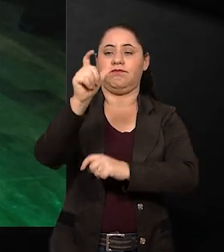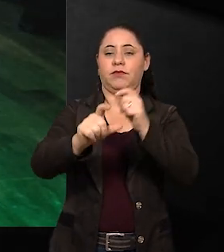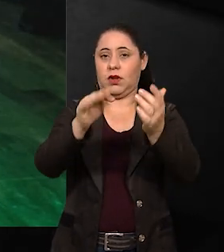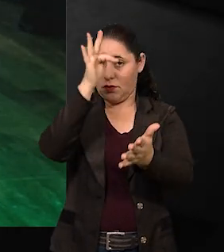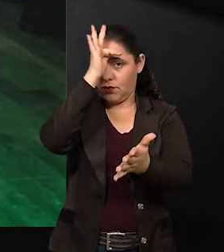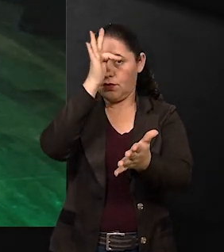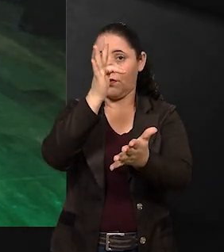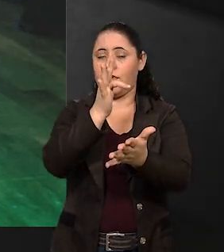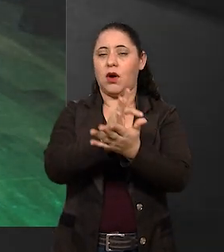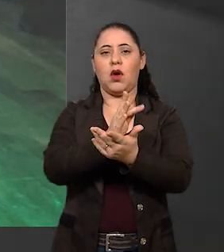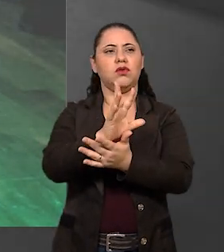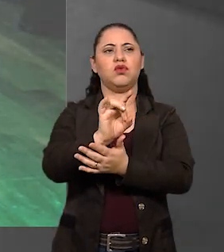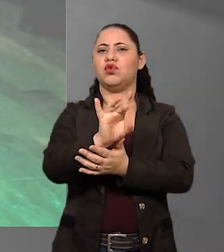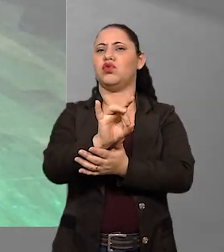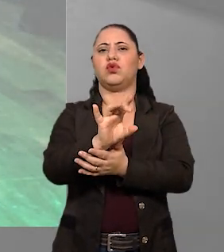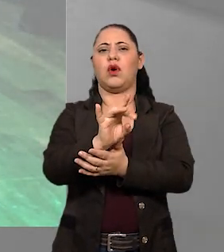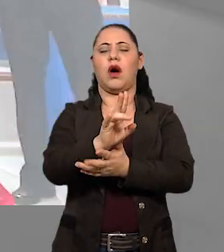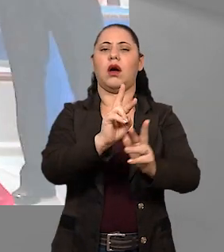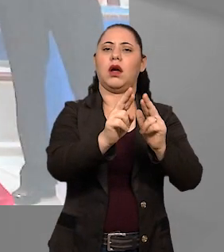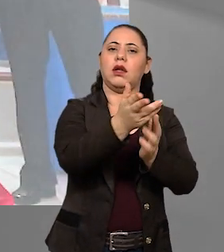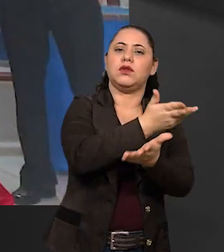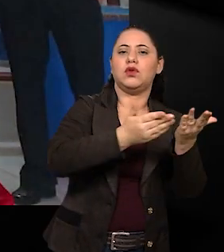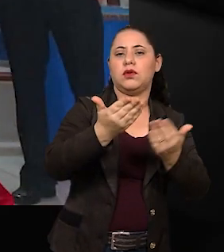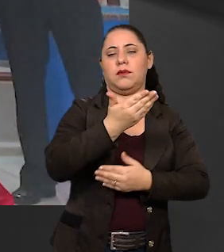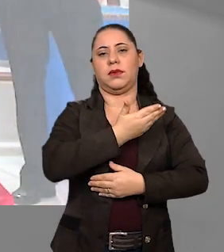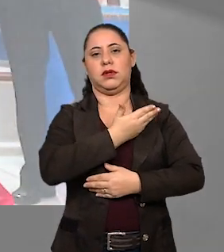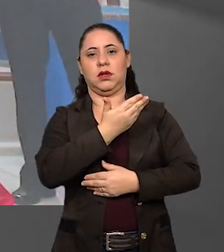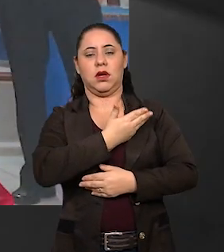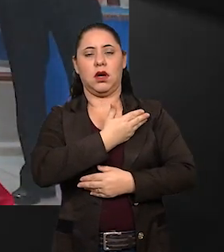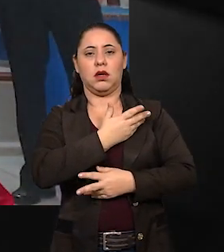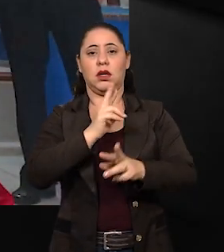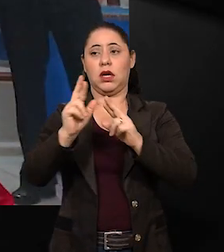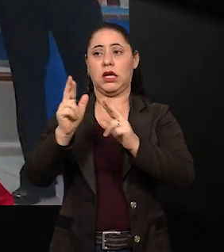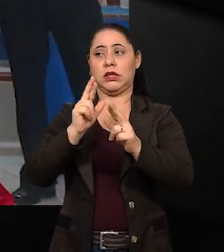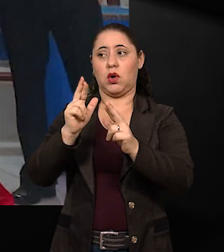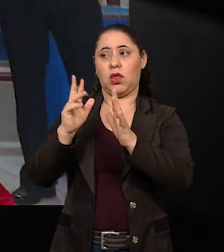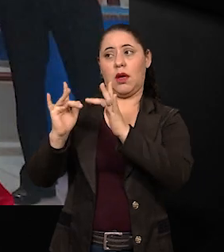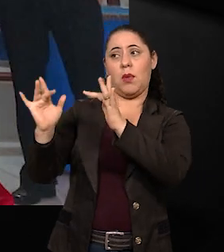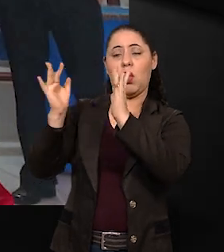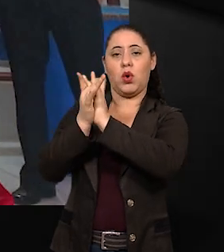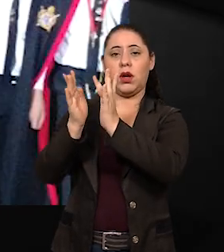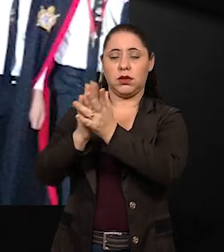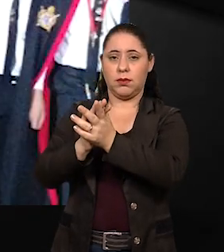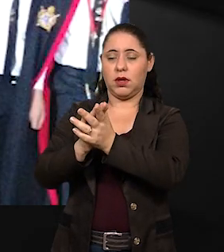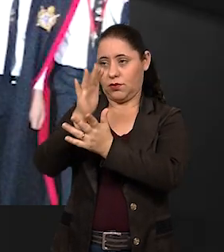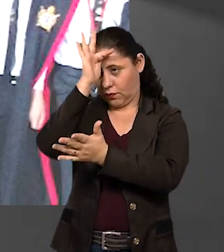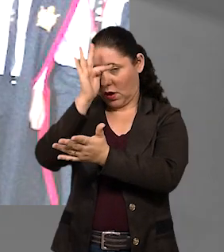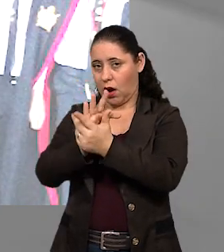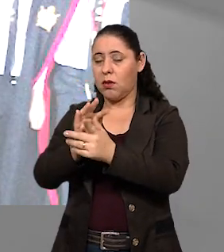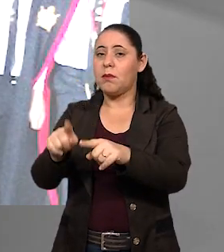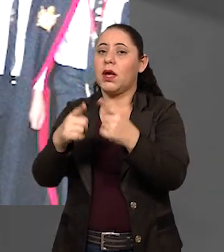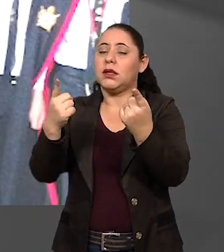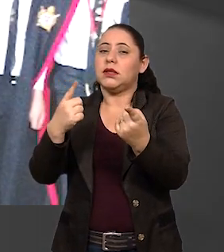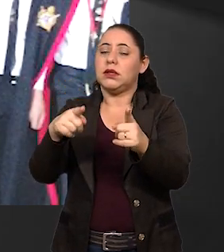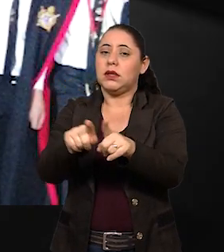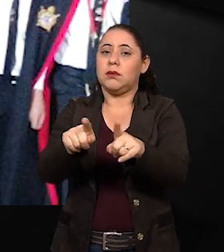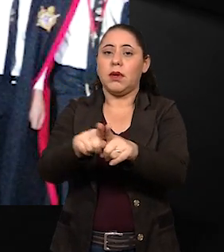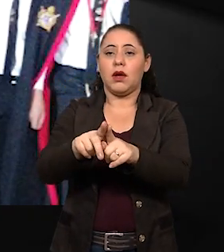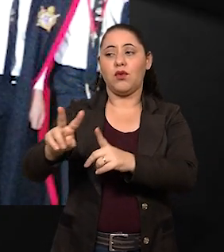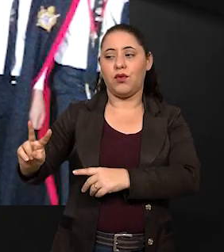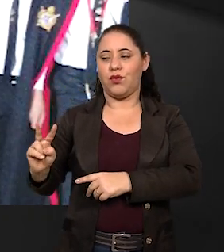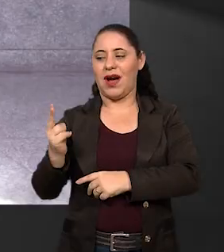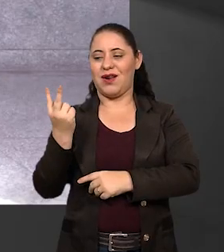sendo fiel, não só às nossas relações de amizades, relações amorosas, mas sendo fiel aos nossos ideais,